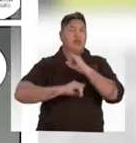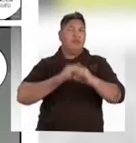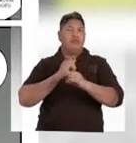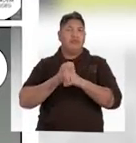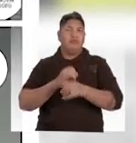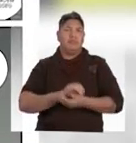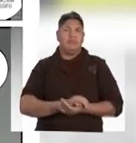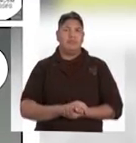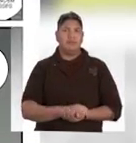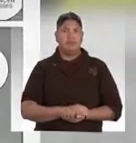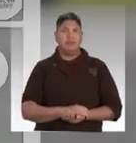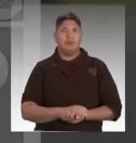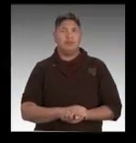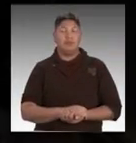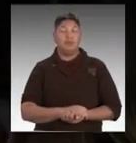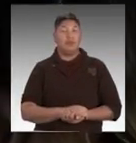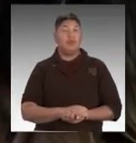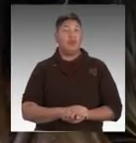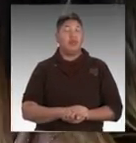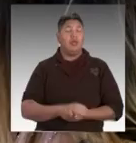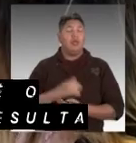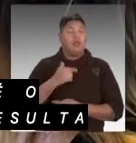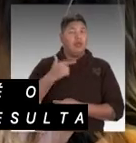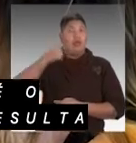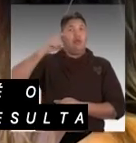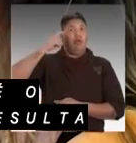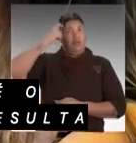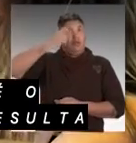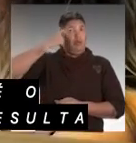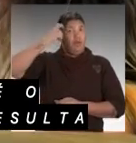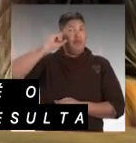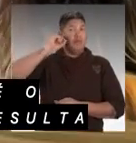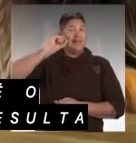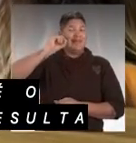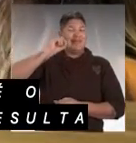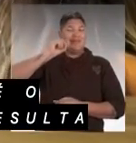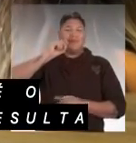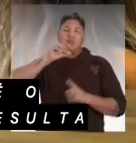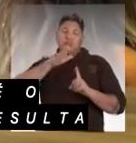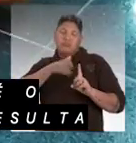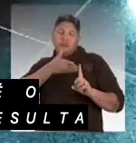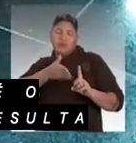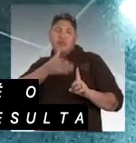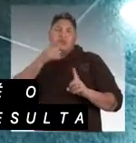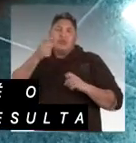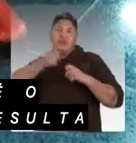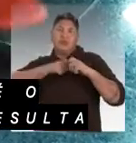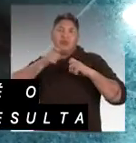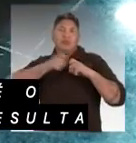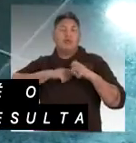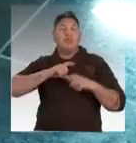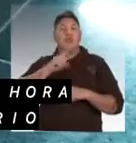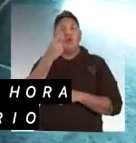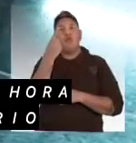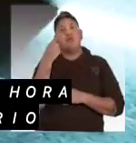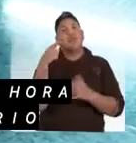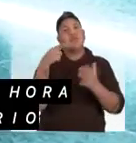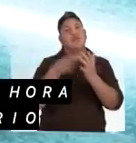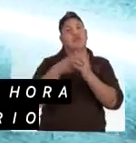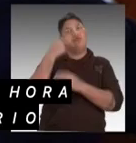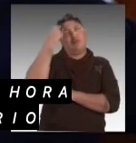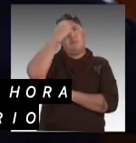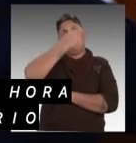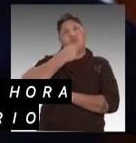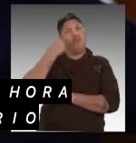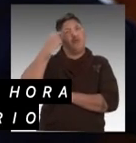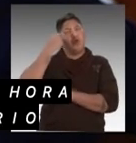no site do MPT. Outra preocupação é o assédio sexual, que resulta em uma denúncia por